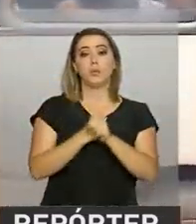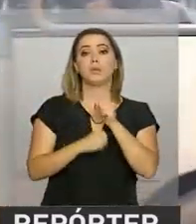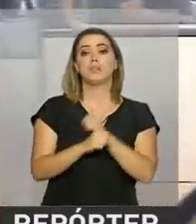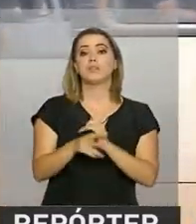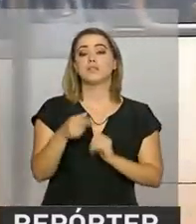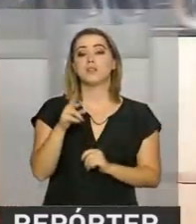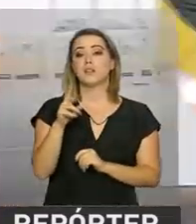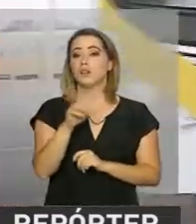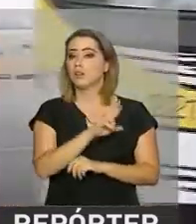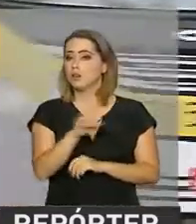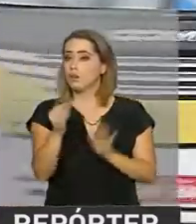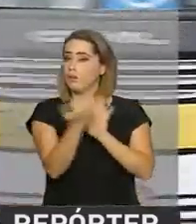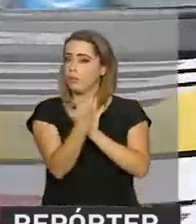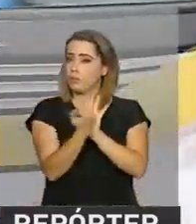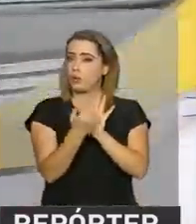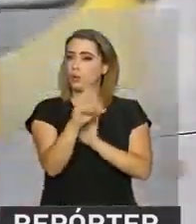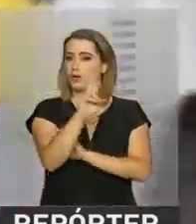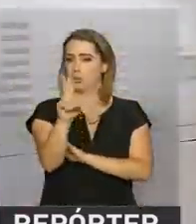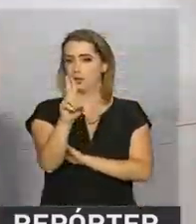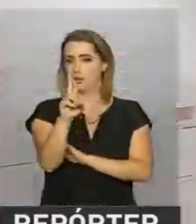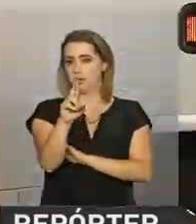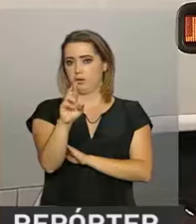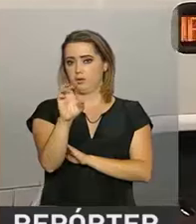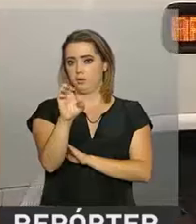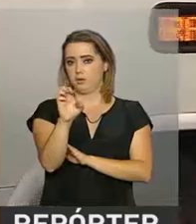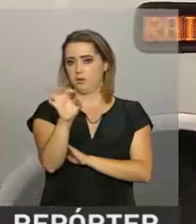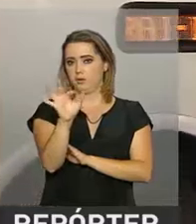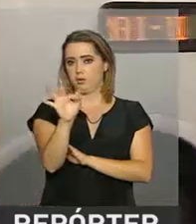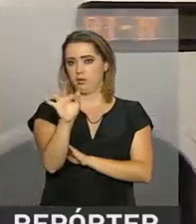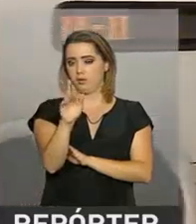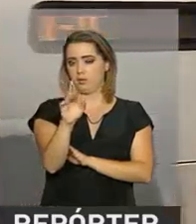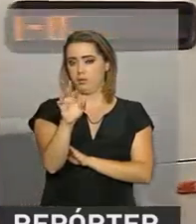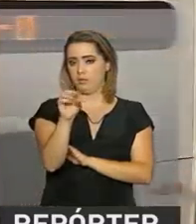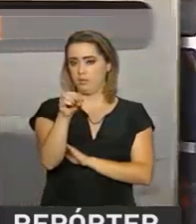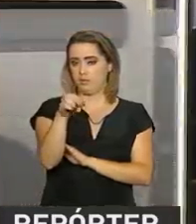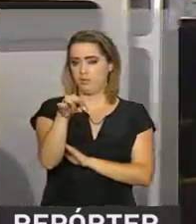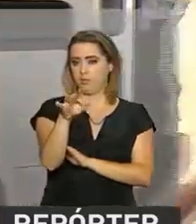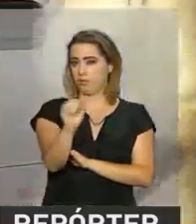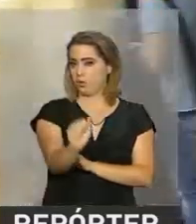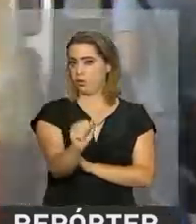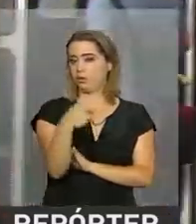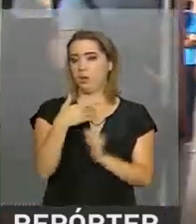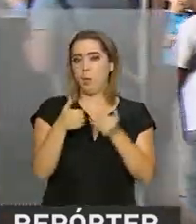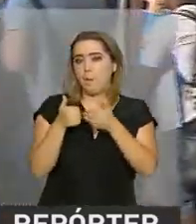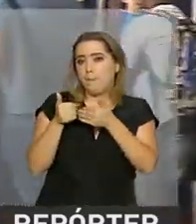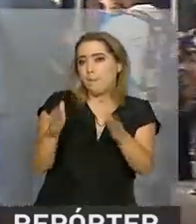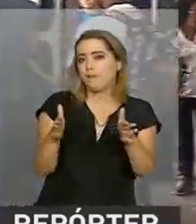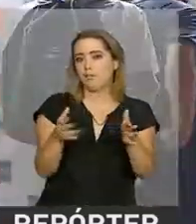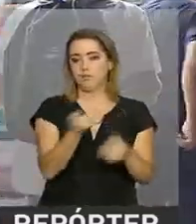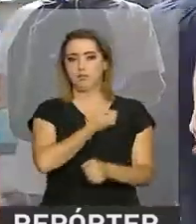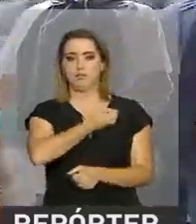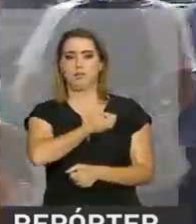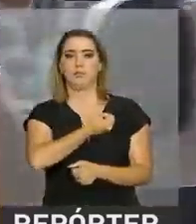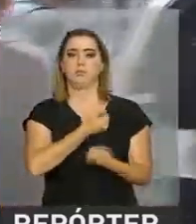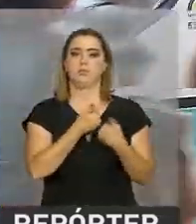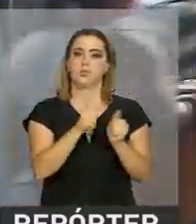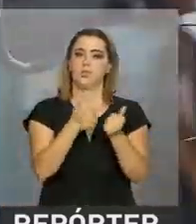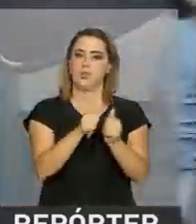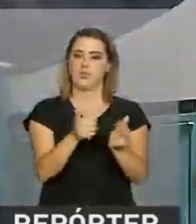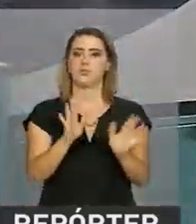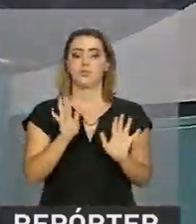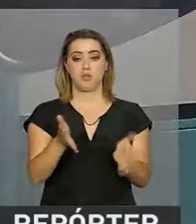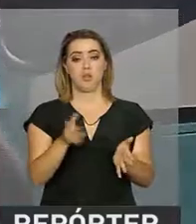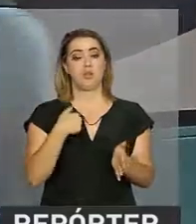lançou o Refrota, um programa para financiar a troca e ampliar a oferta de ônibus do transporte coletivo. Esta semana,